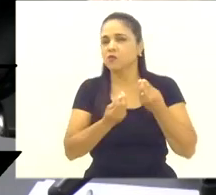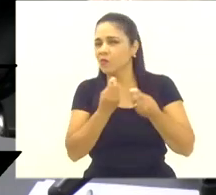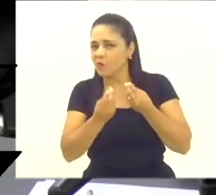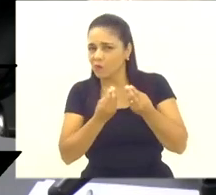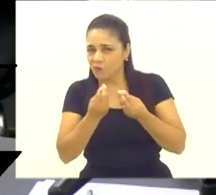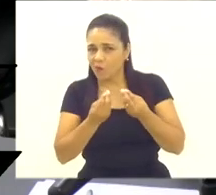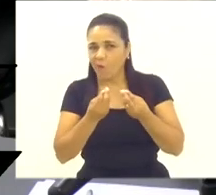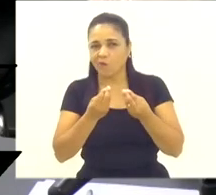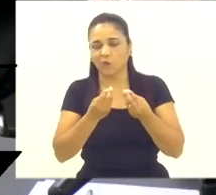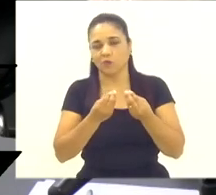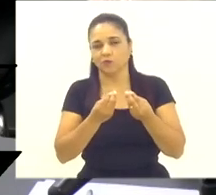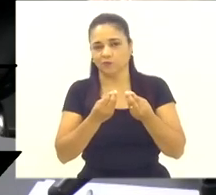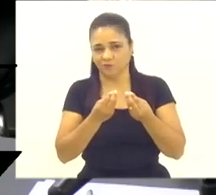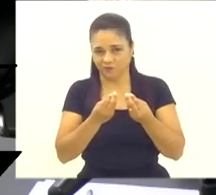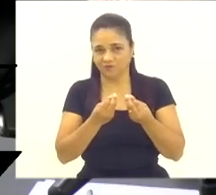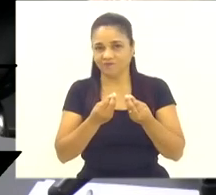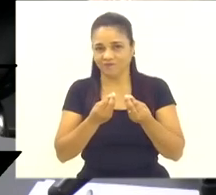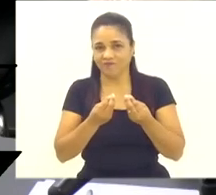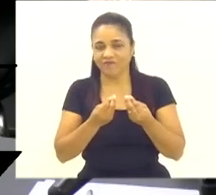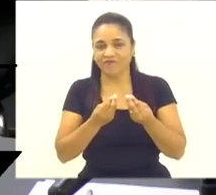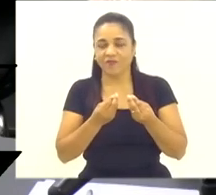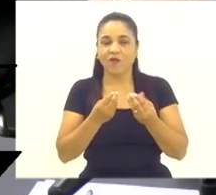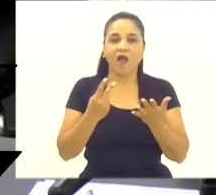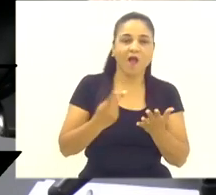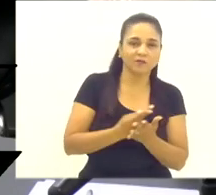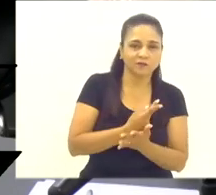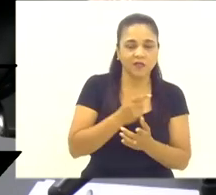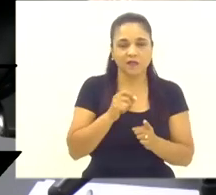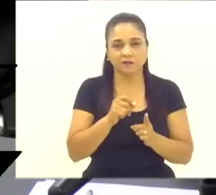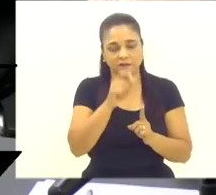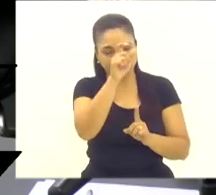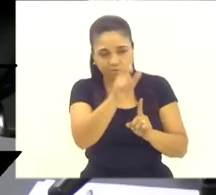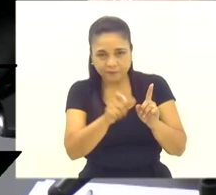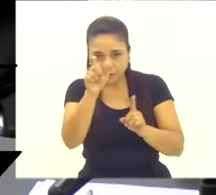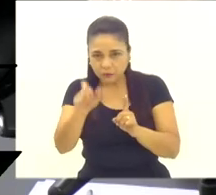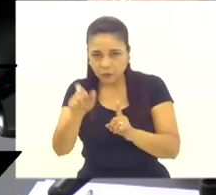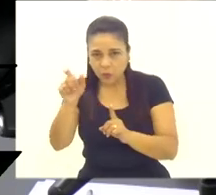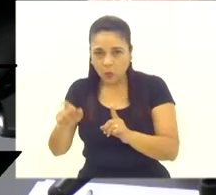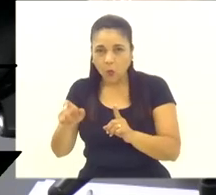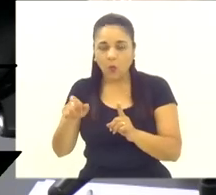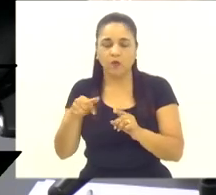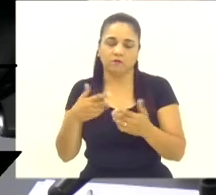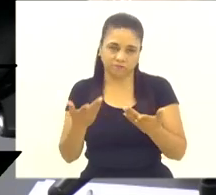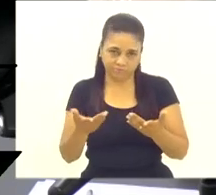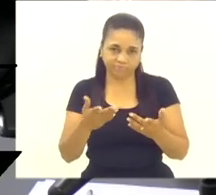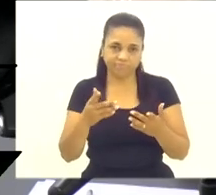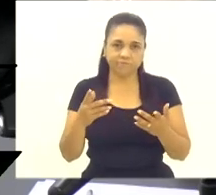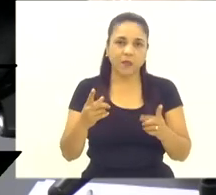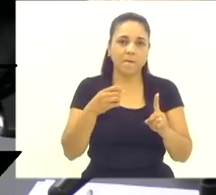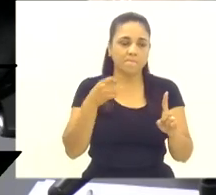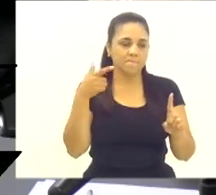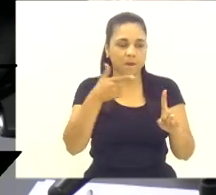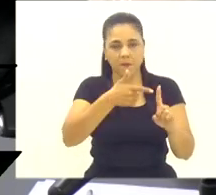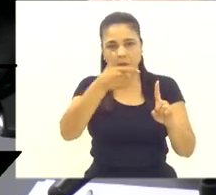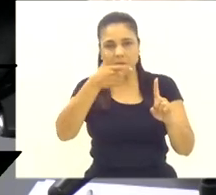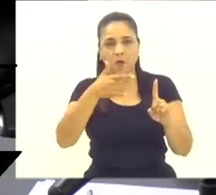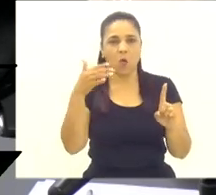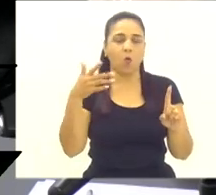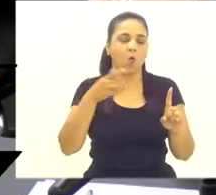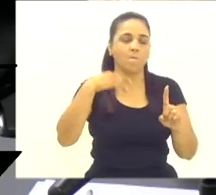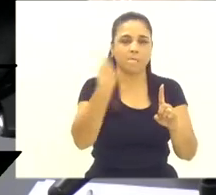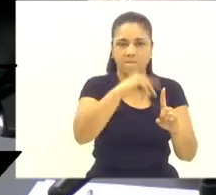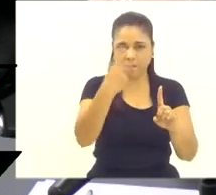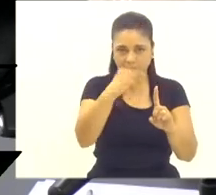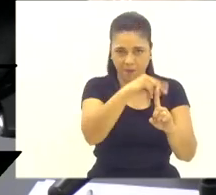um ataque e que muitas vezes é mais seguro para gente se mantém em silêncio né do